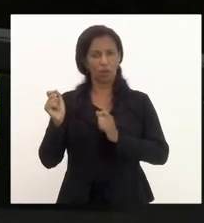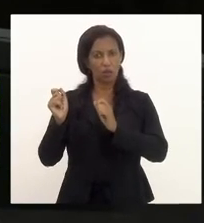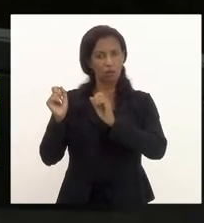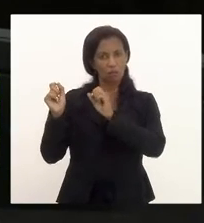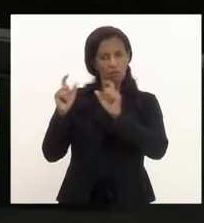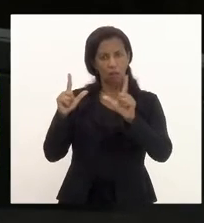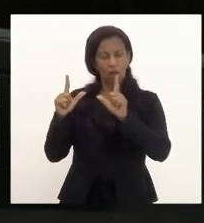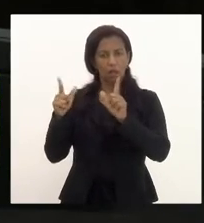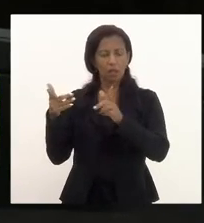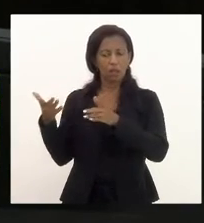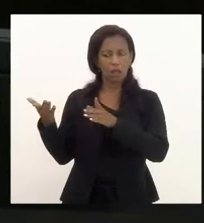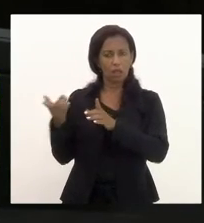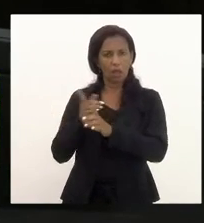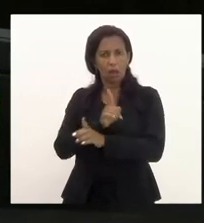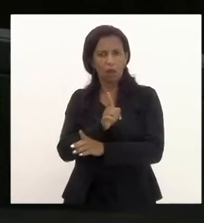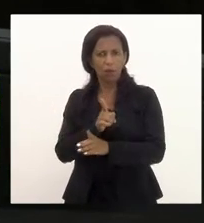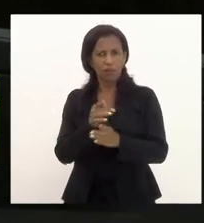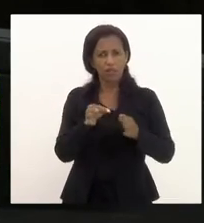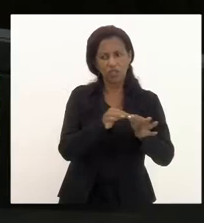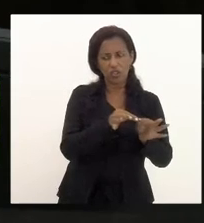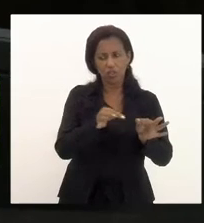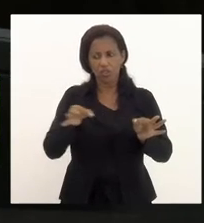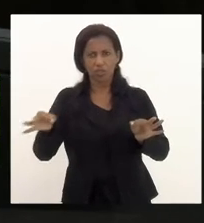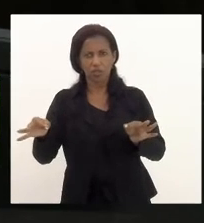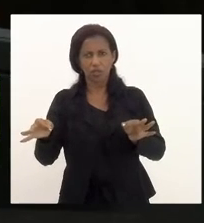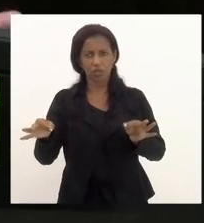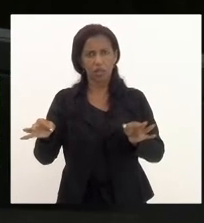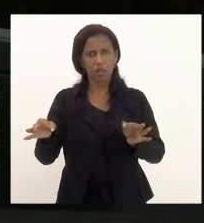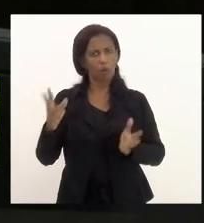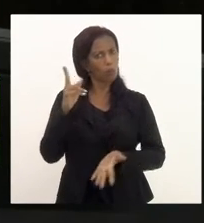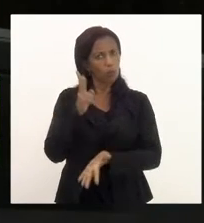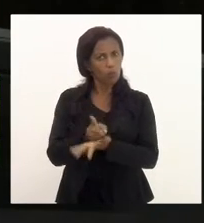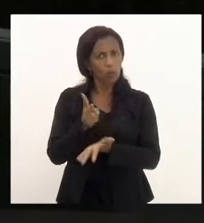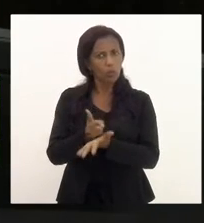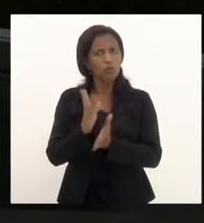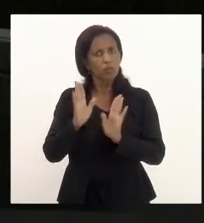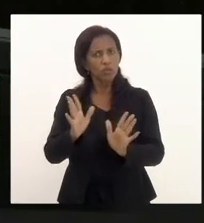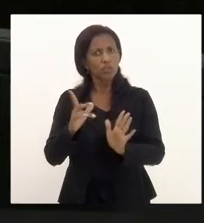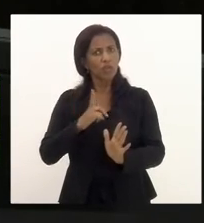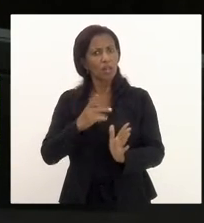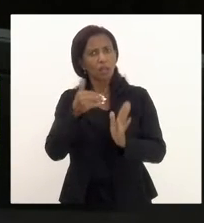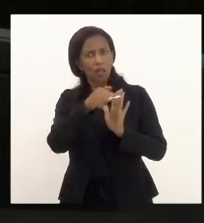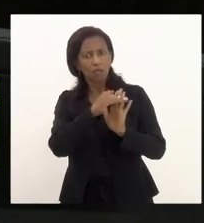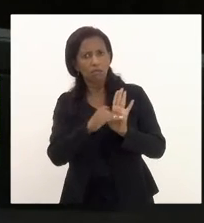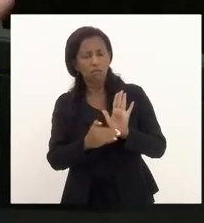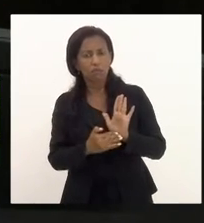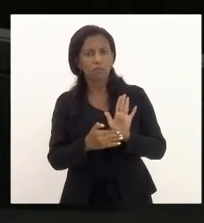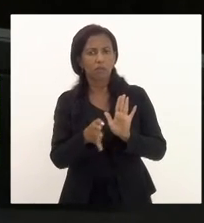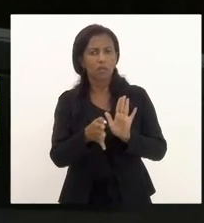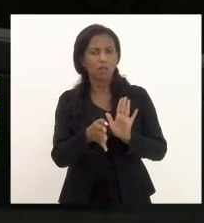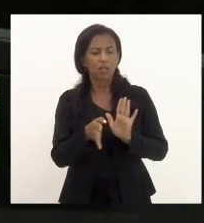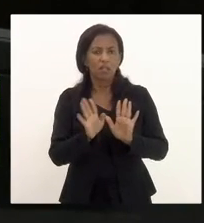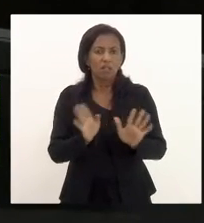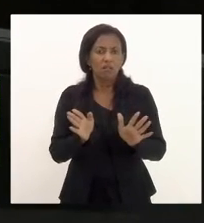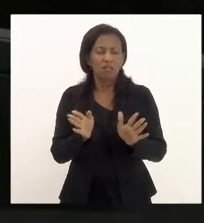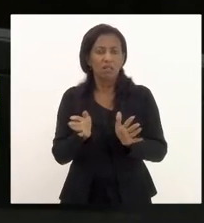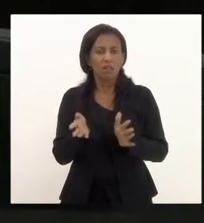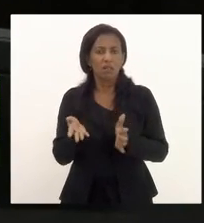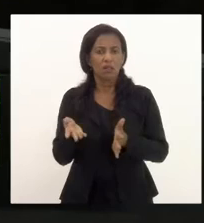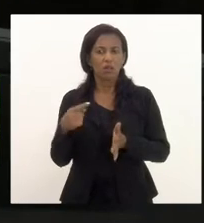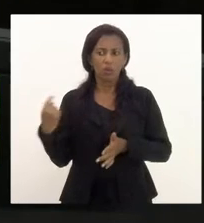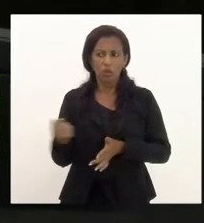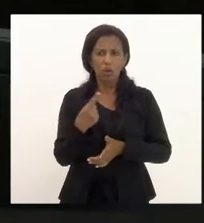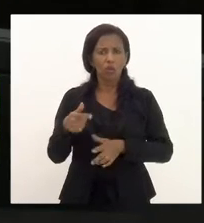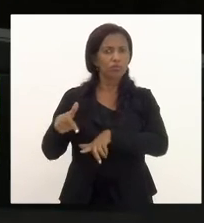ao invés de estendermos isso mantemos o que está instalar previsto e sem embargo ou nós estamos